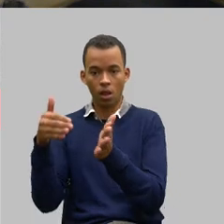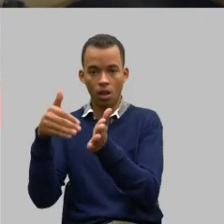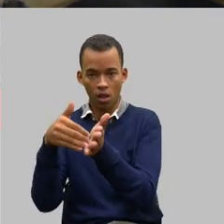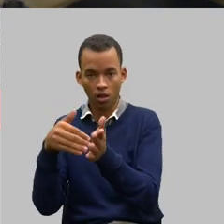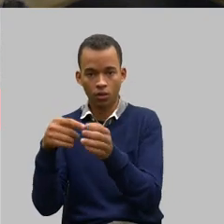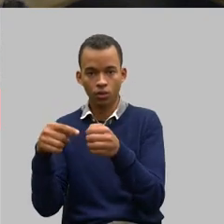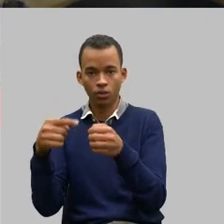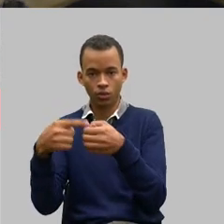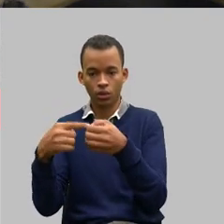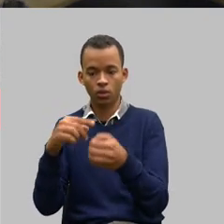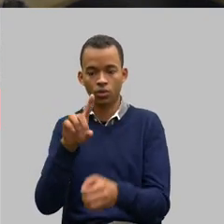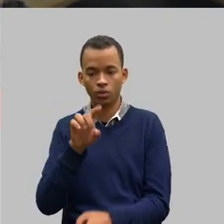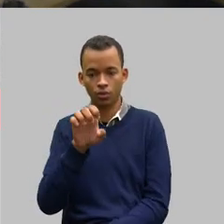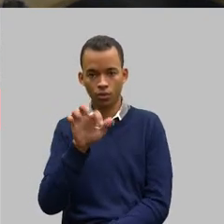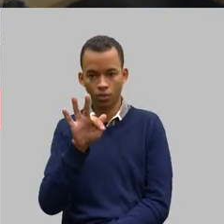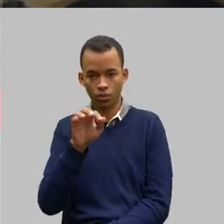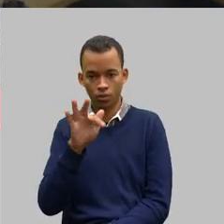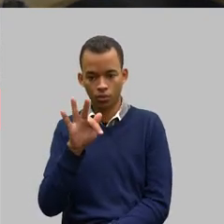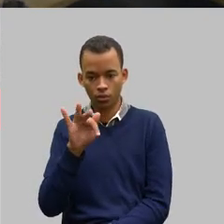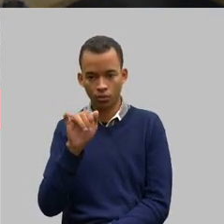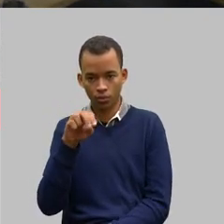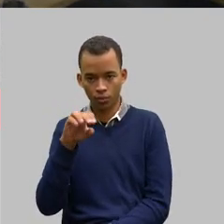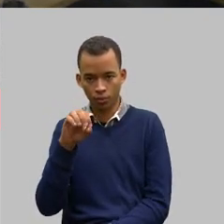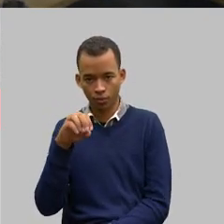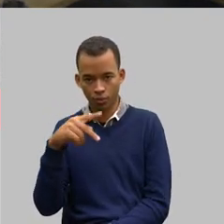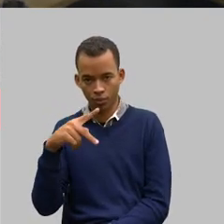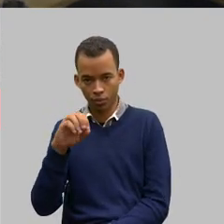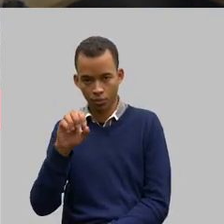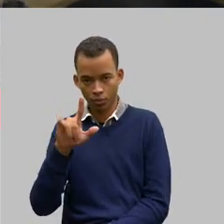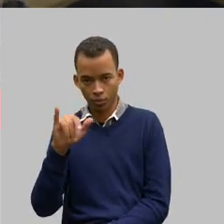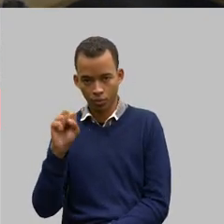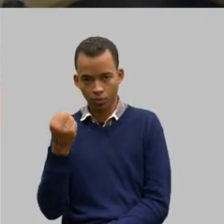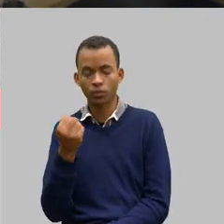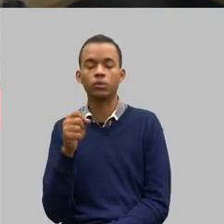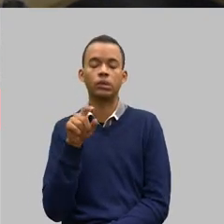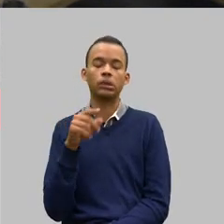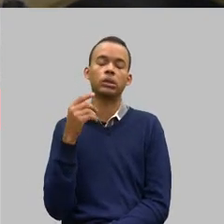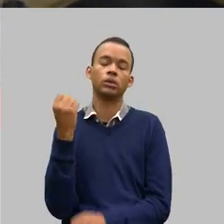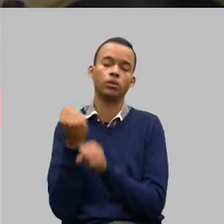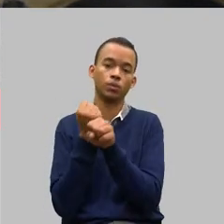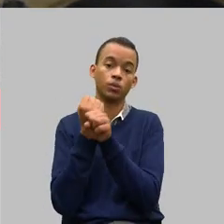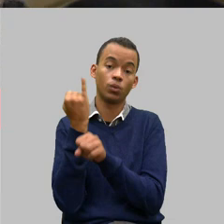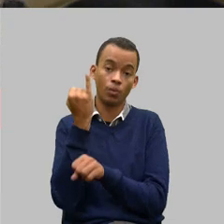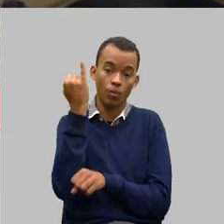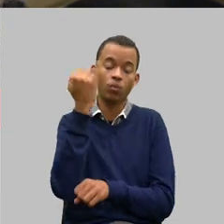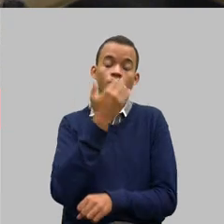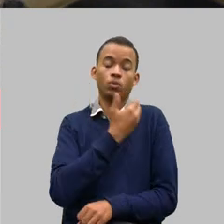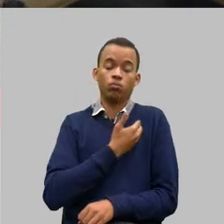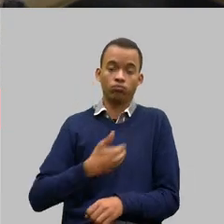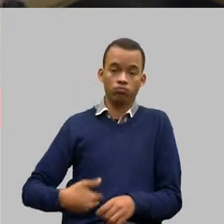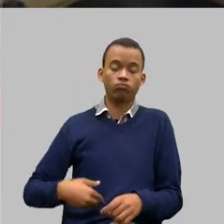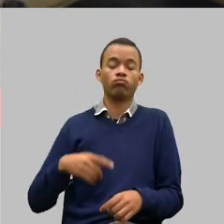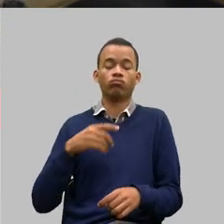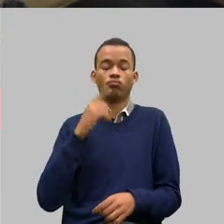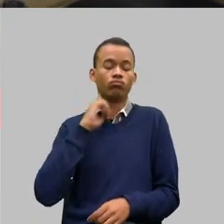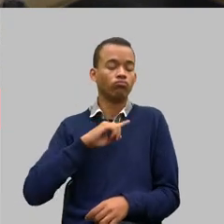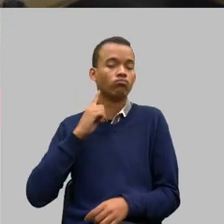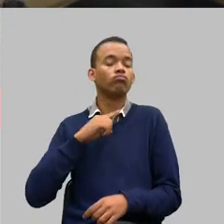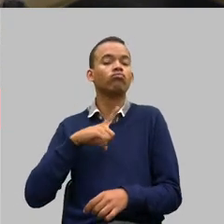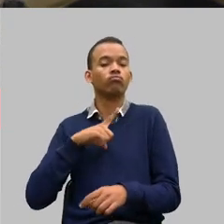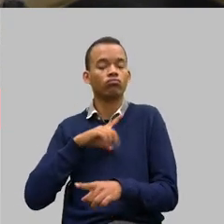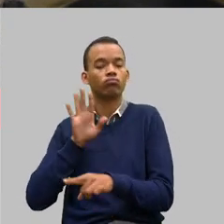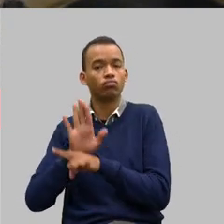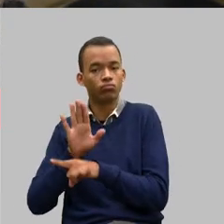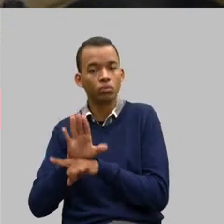pavimentação entendo que é uma obra muito importante pra região né então um tema que o Estado tem apoiado o estado do Dr tinha feito um né o projeto lá atrás a gente né